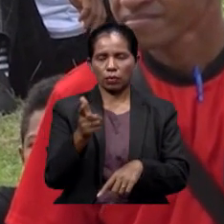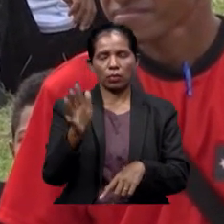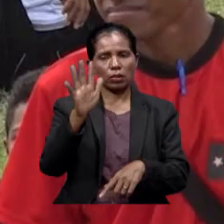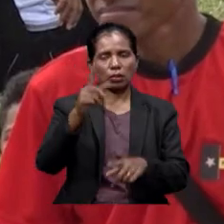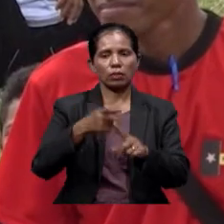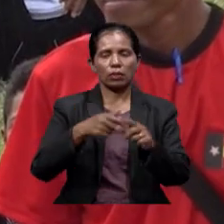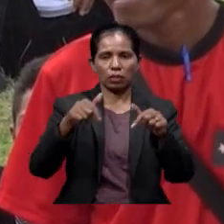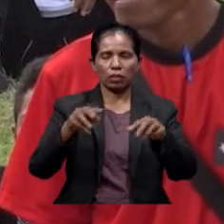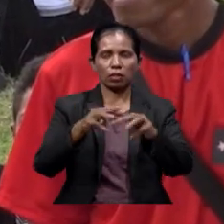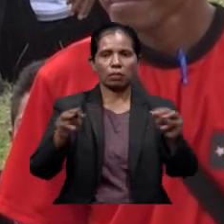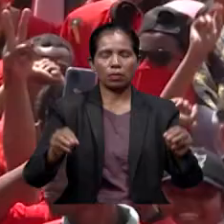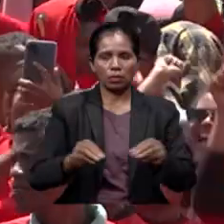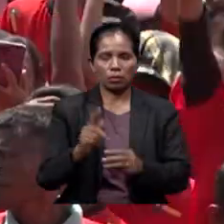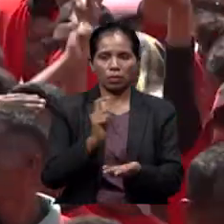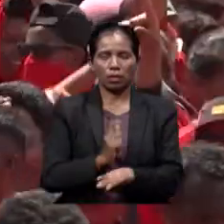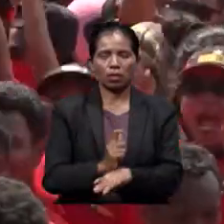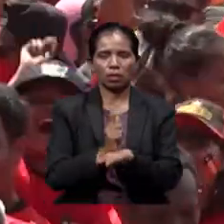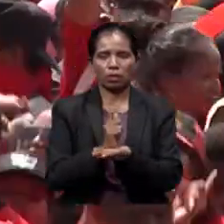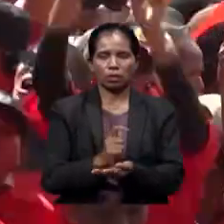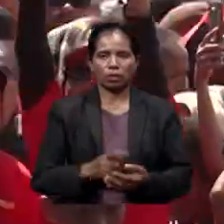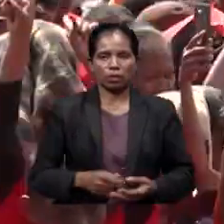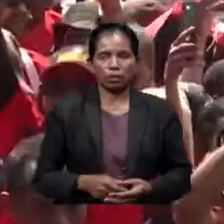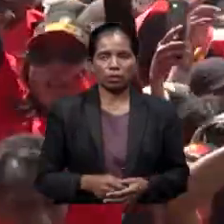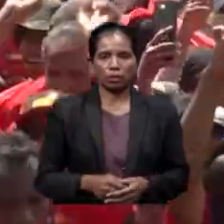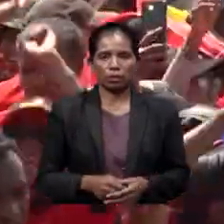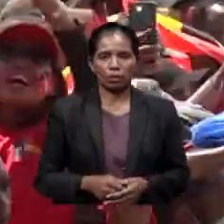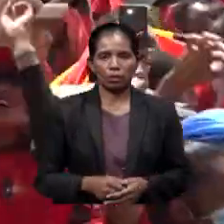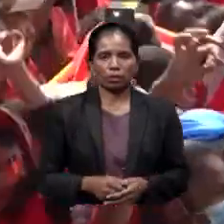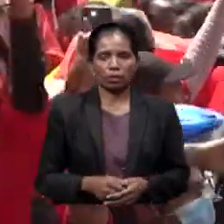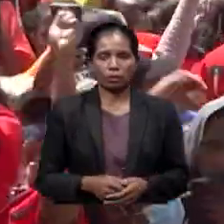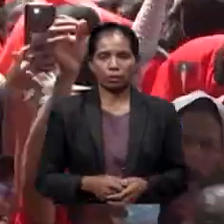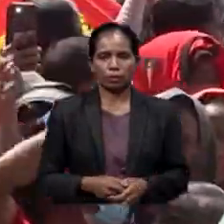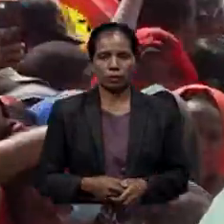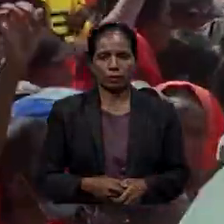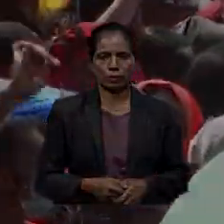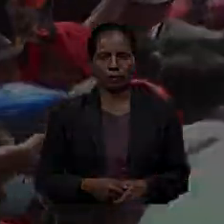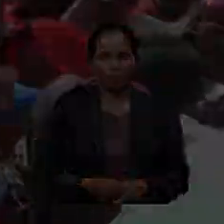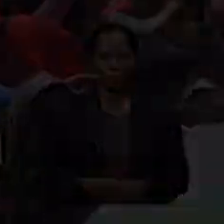e a município Ataurum. Aderto Ximenes, Agustin da Costa, GMN.